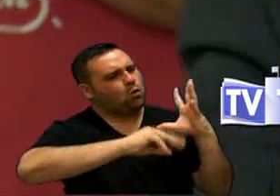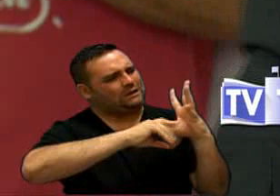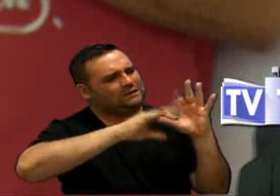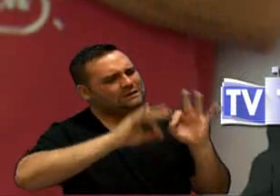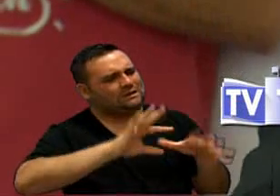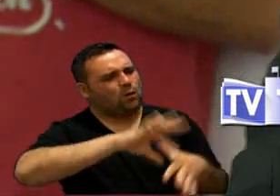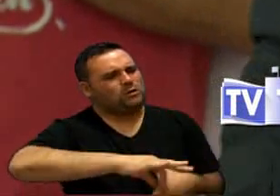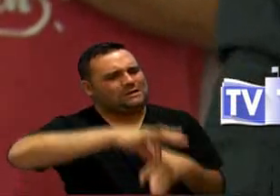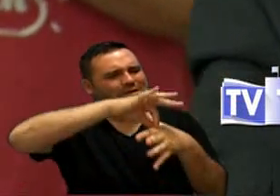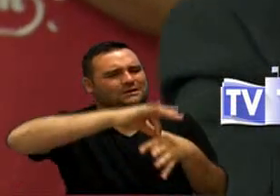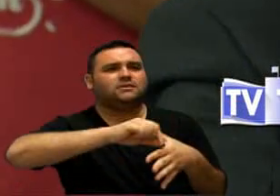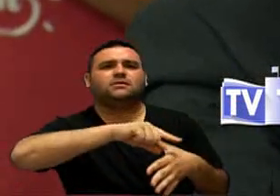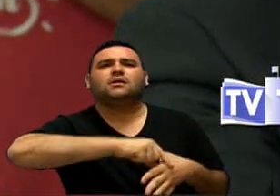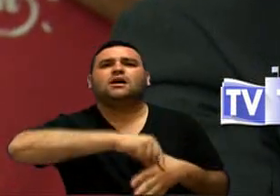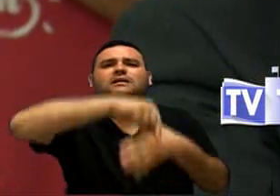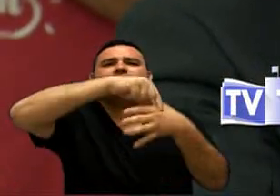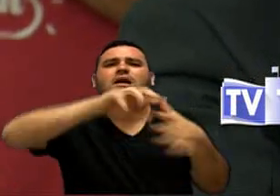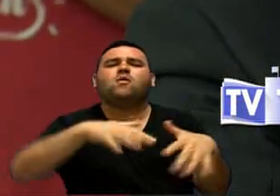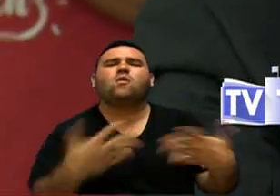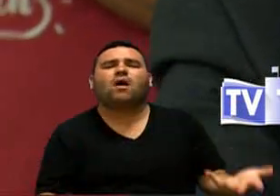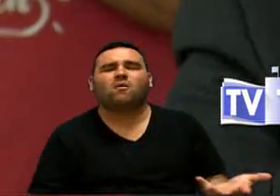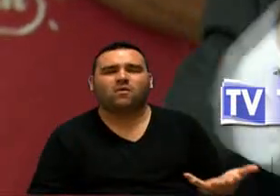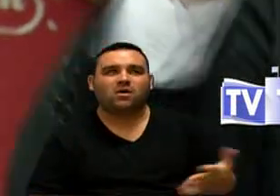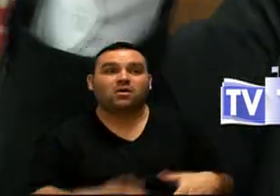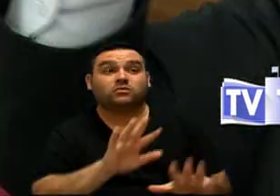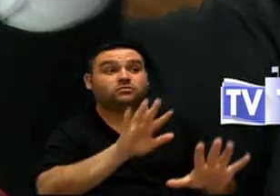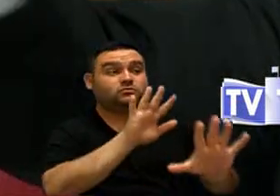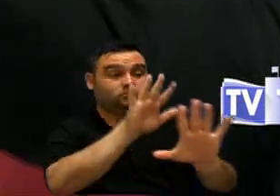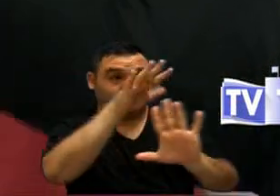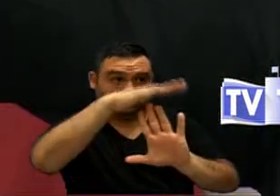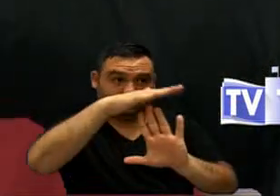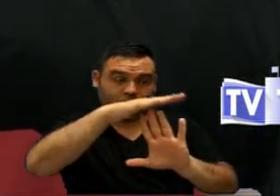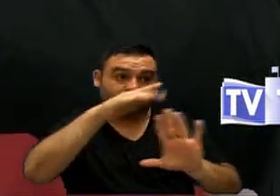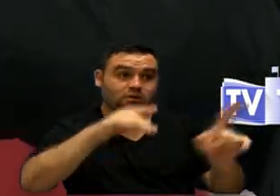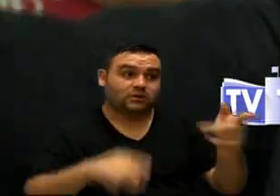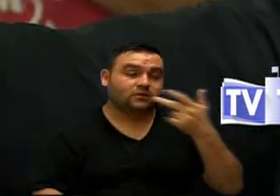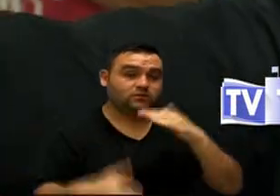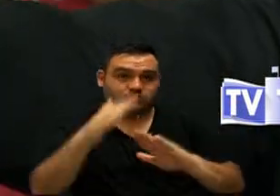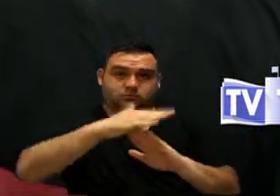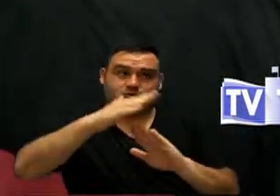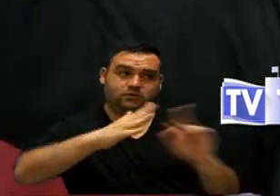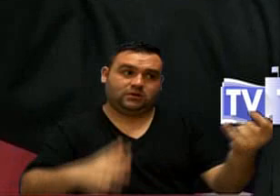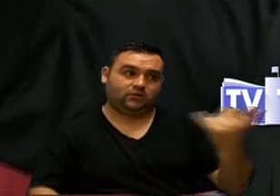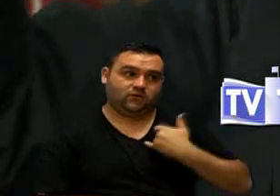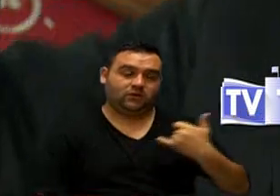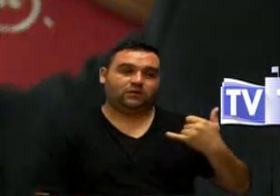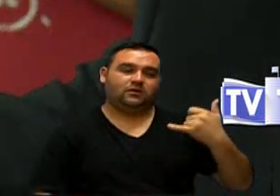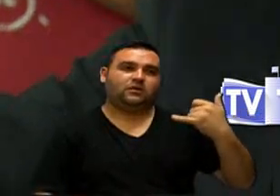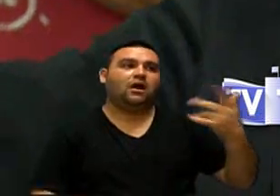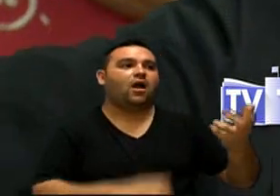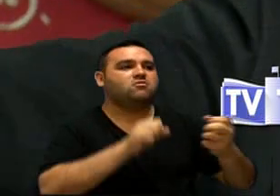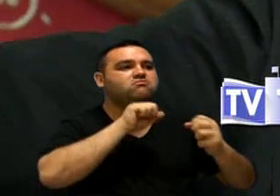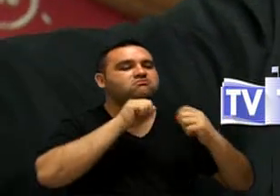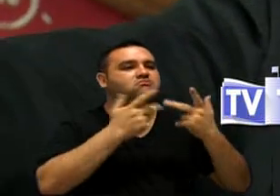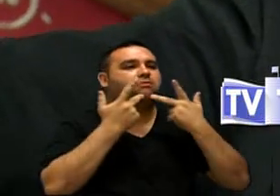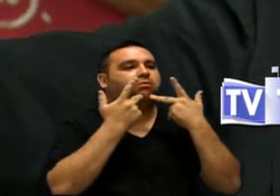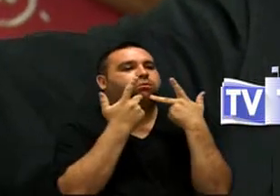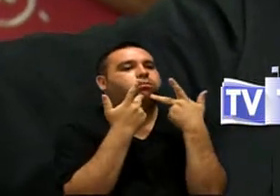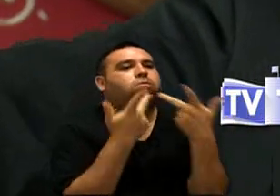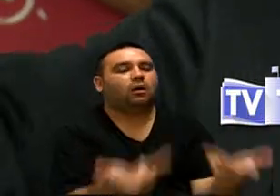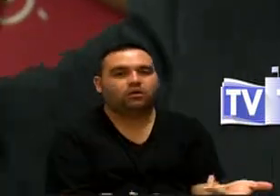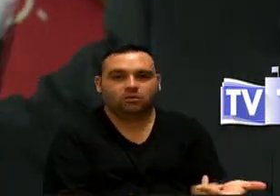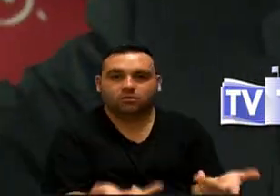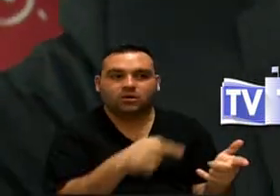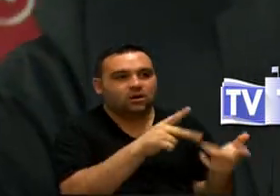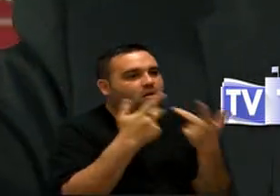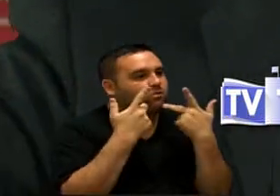Quem é o líder? Qual é o líder? Vereador Irineu. Não, peraí. Ele falou o que bem quis falar. Eu entendi,